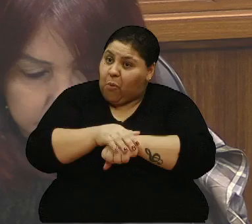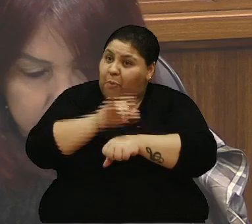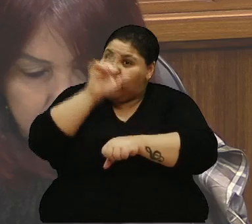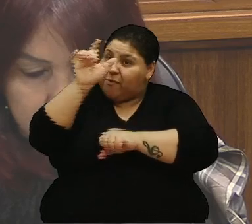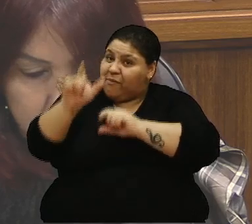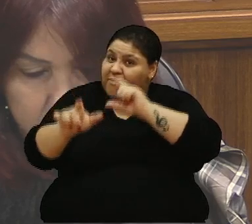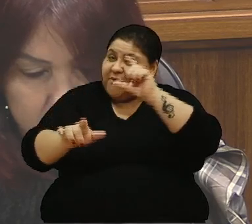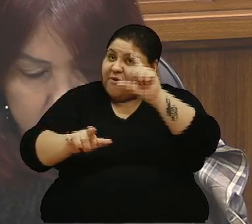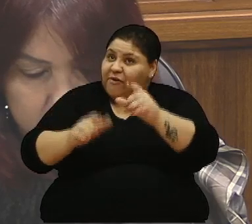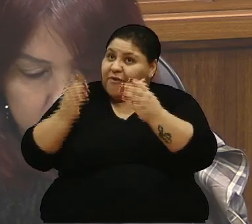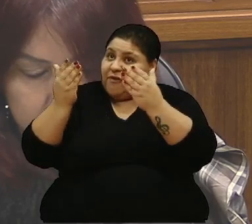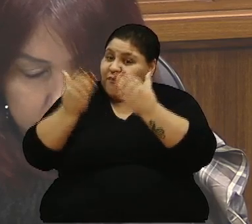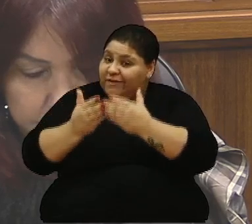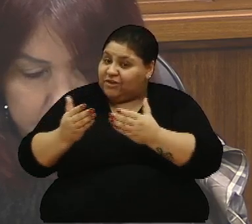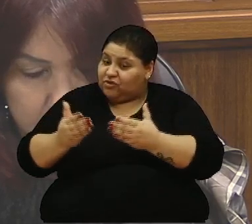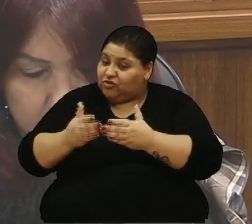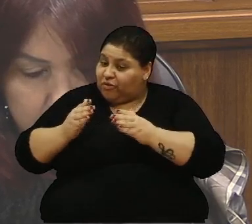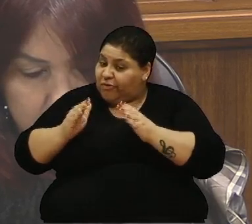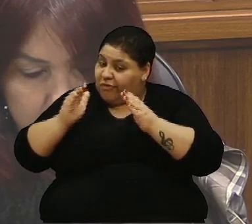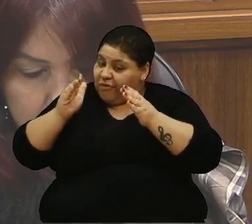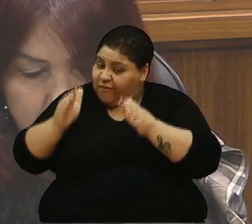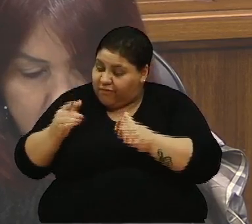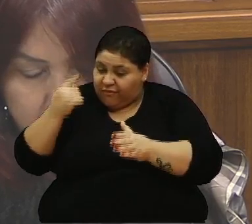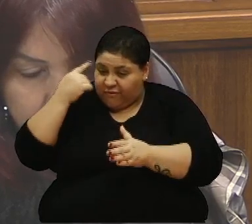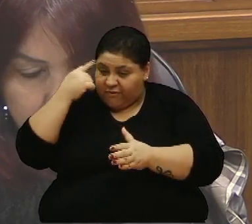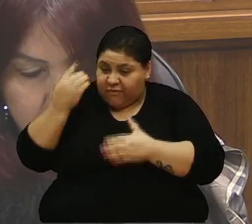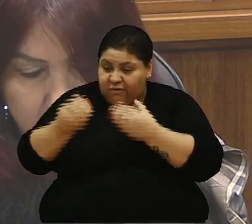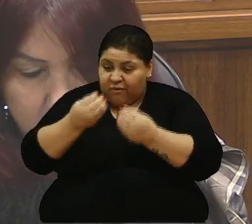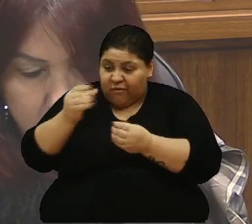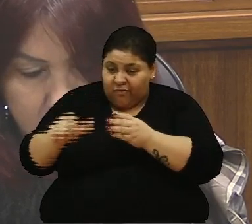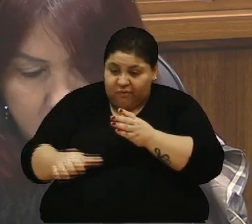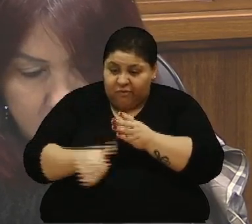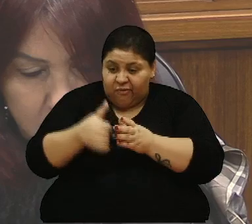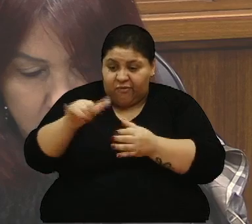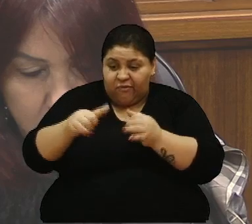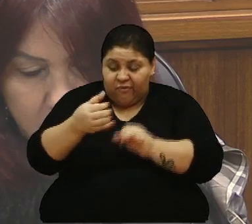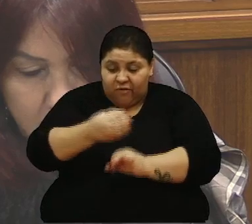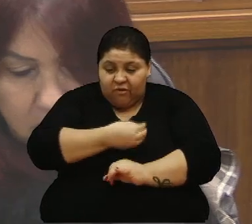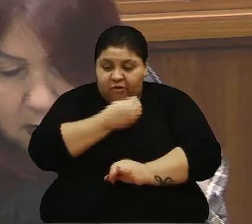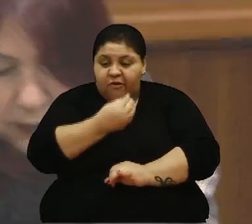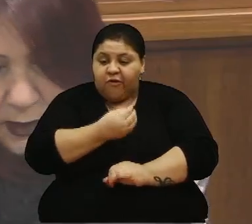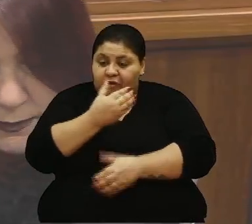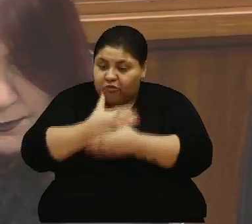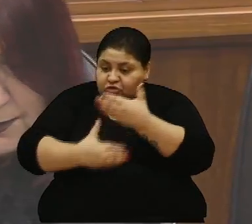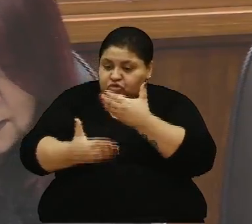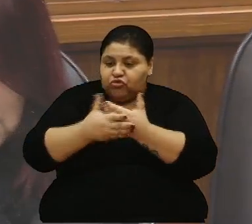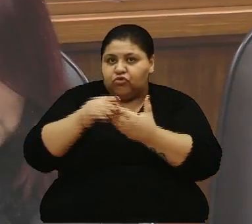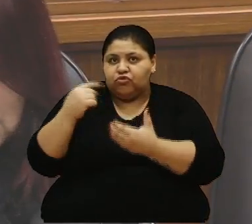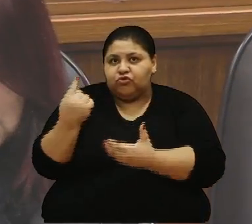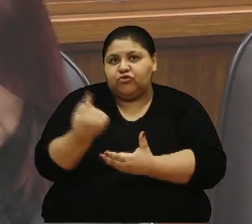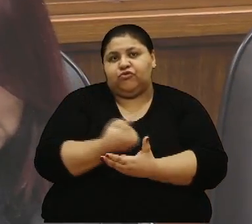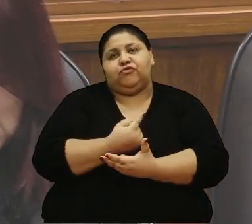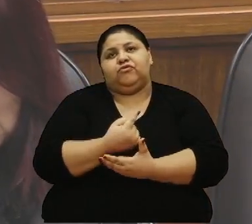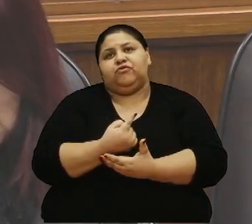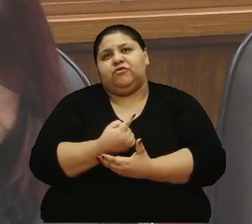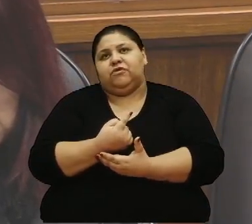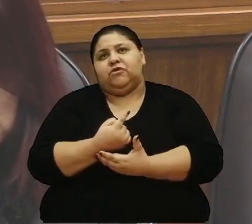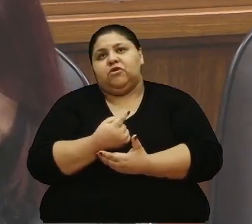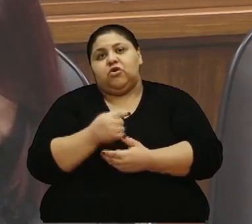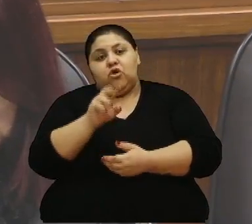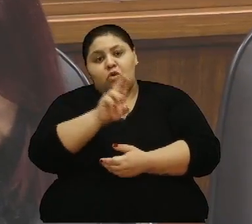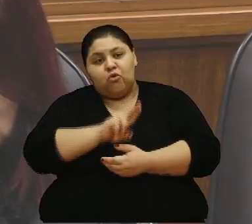pessoas que estudam, que se esforçam em pensar em como melhorar a qualidade de vida de todos nós, se a gente